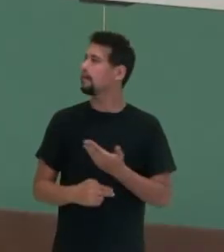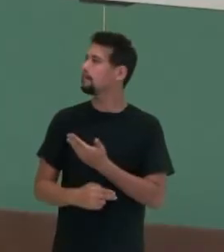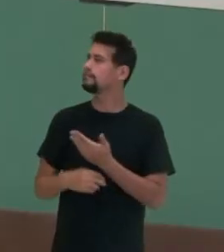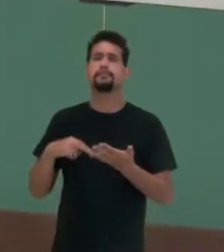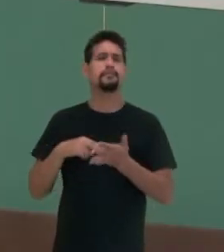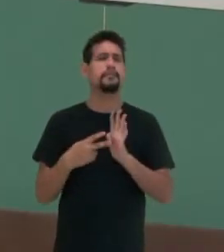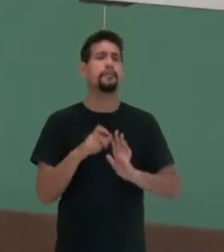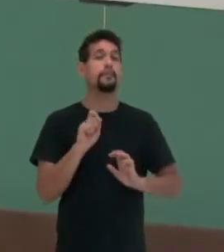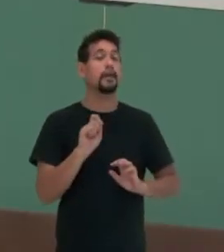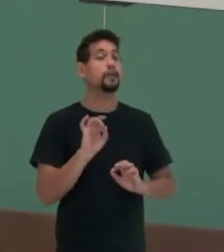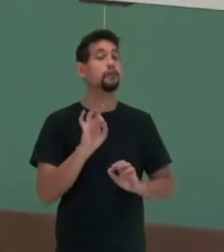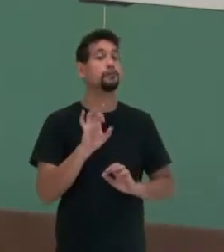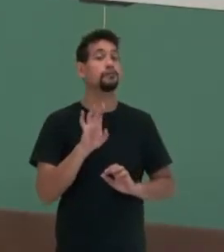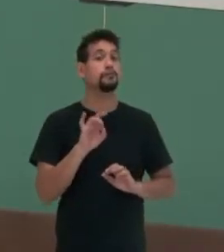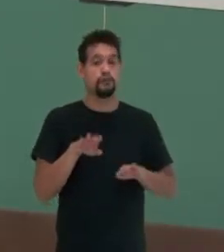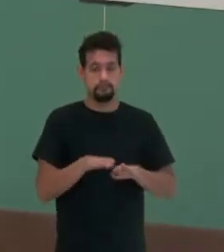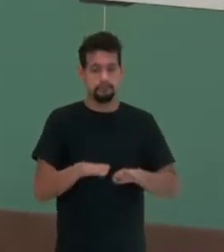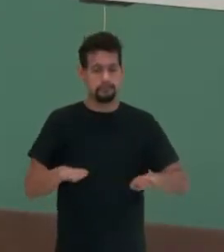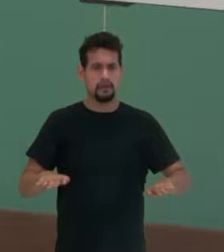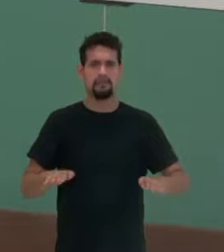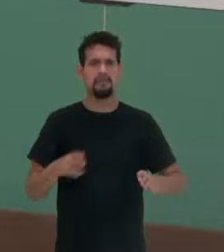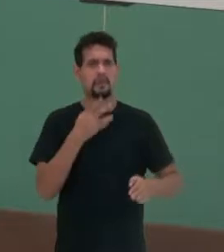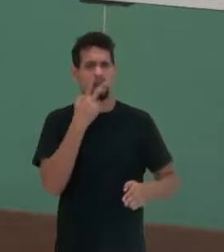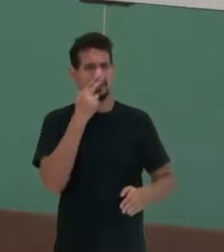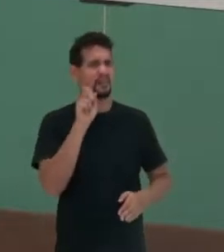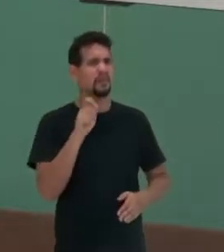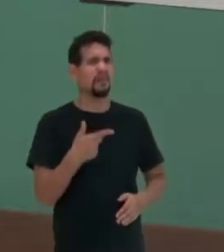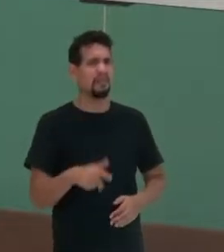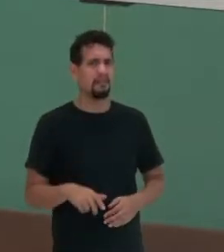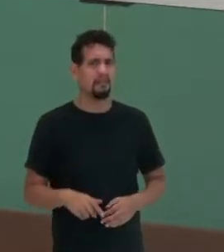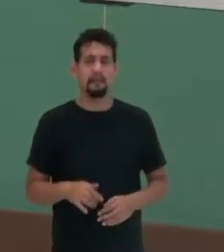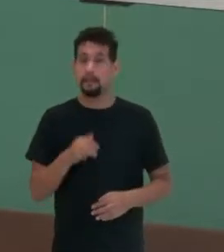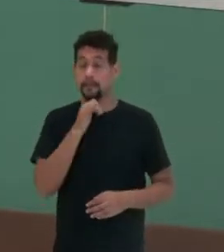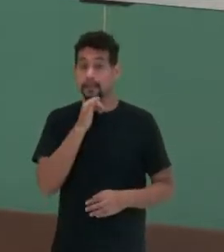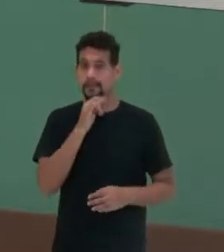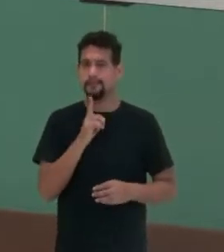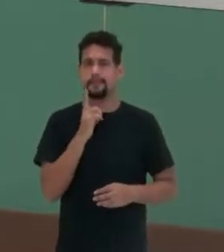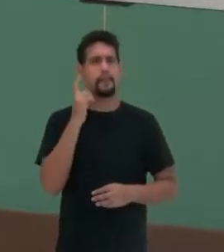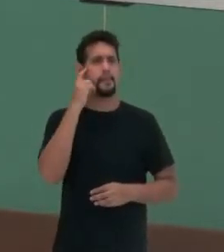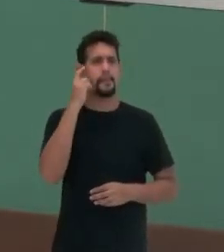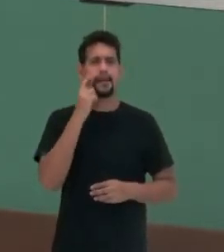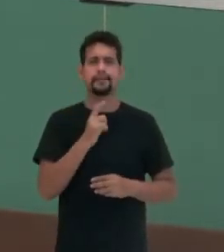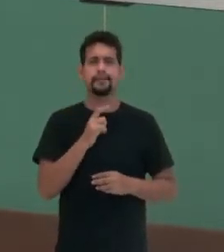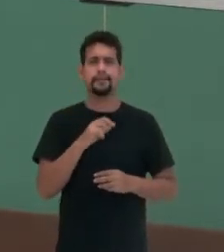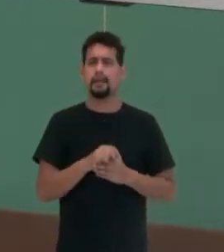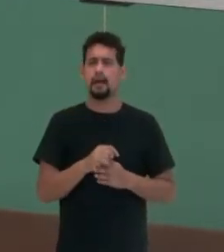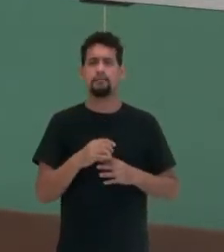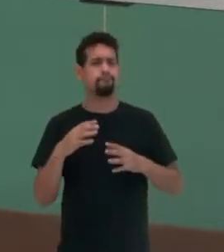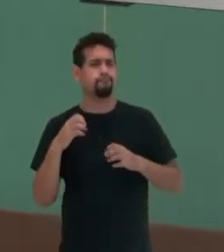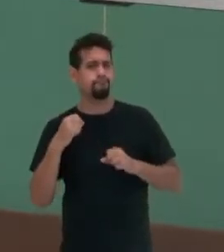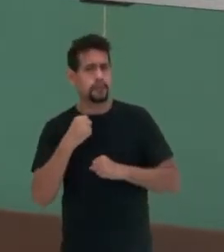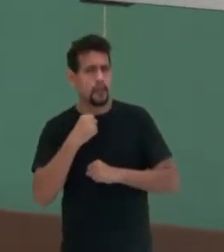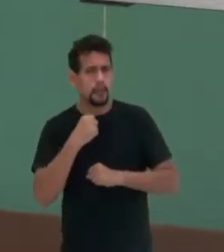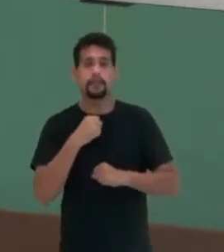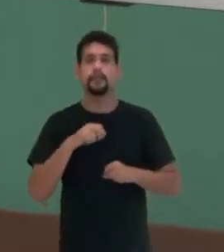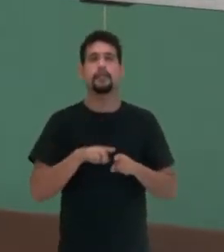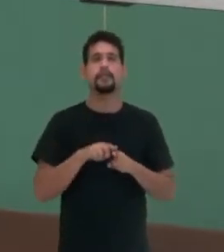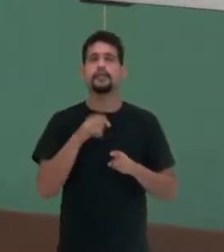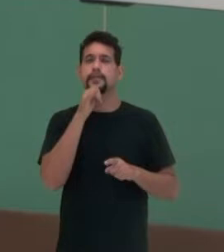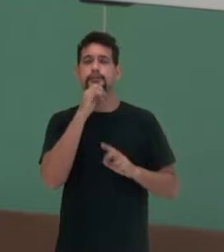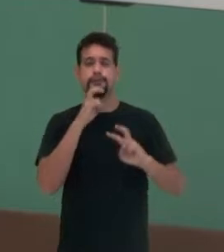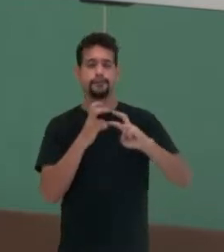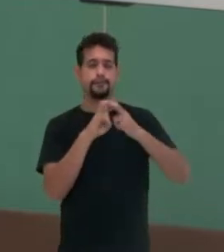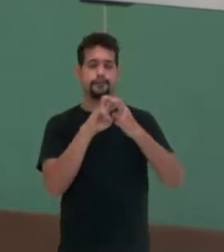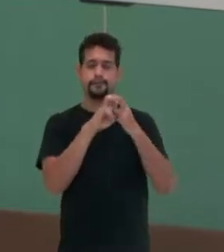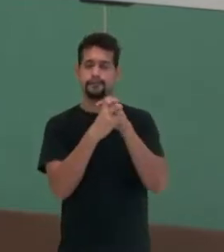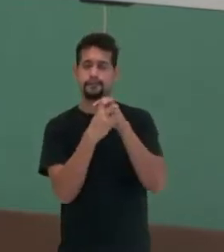acontece somente no chão. O que vocês acham? Quando vocês pensam no jiu-jitsu, ou quando você um dia foi treinar, quando